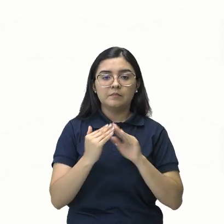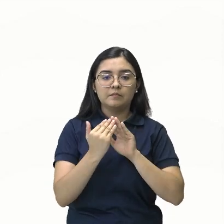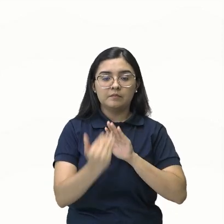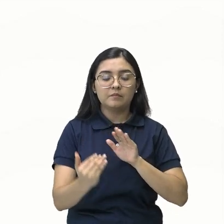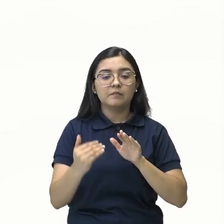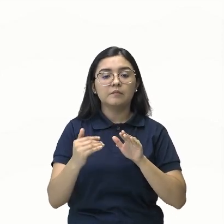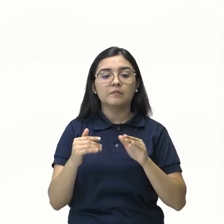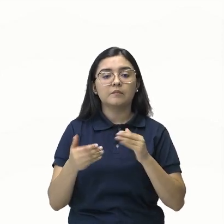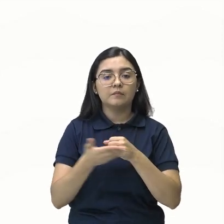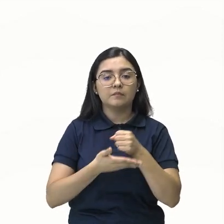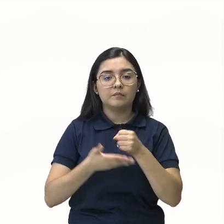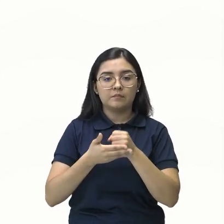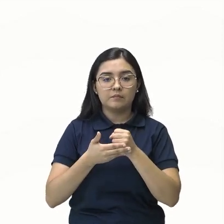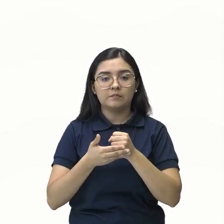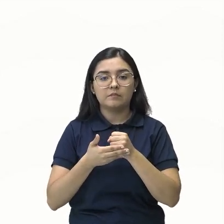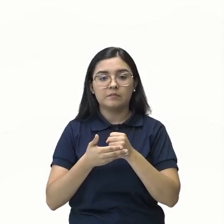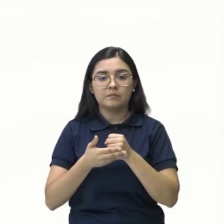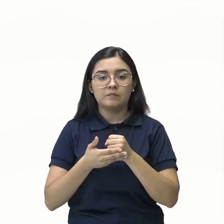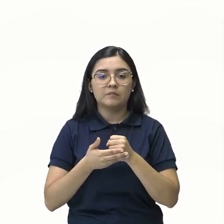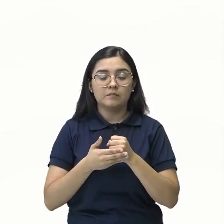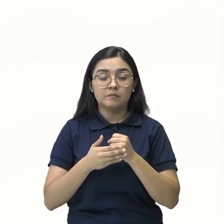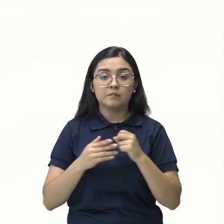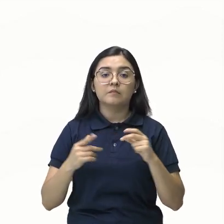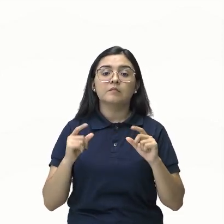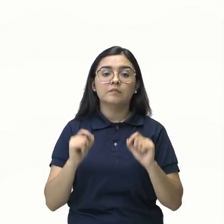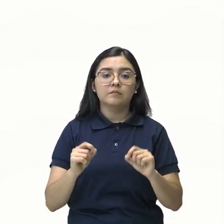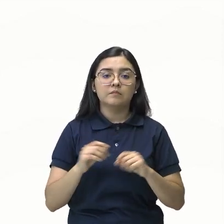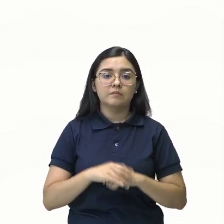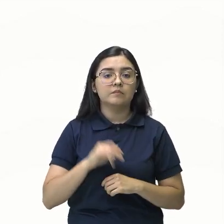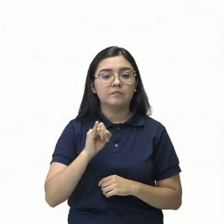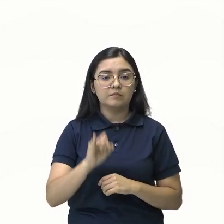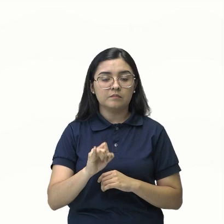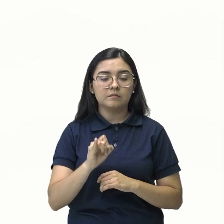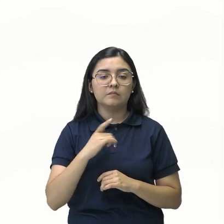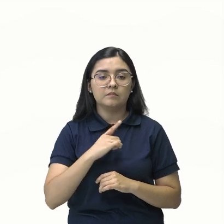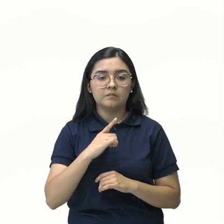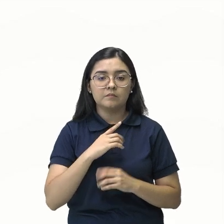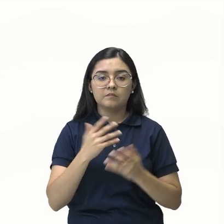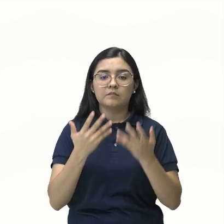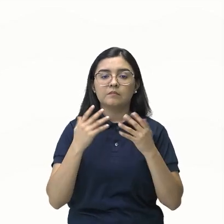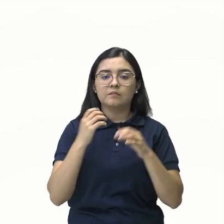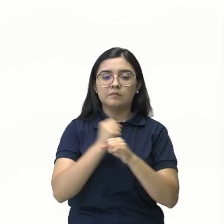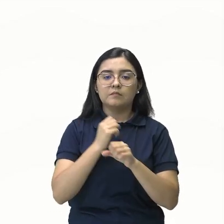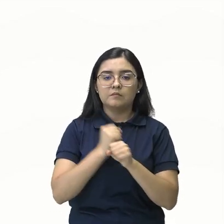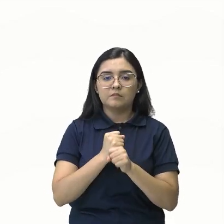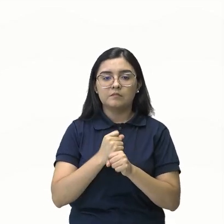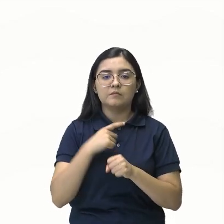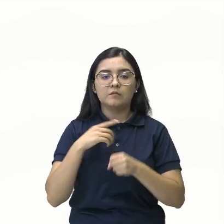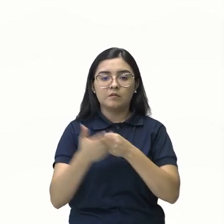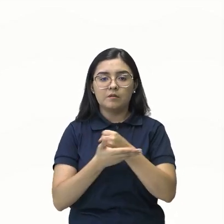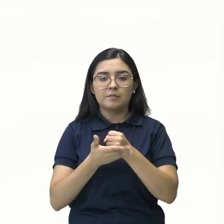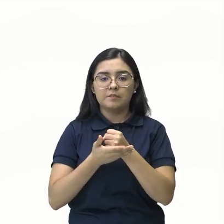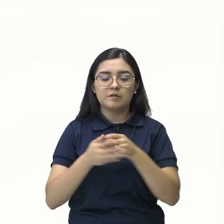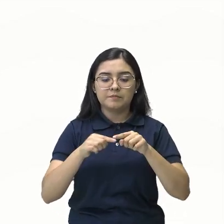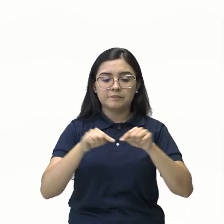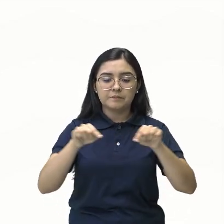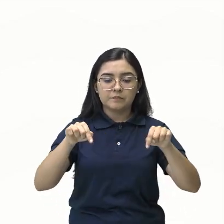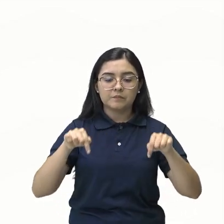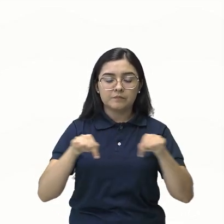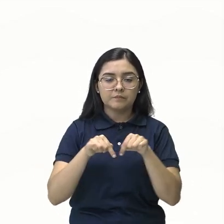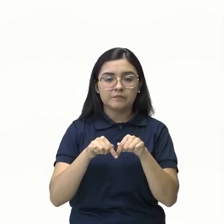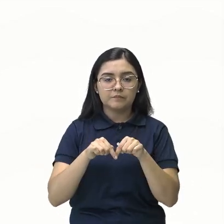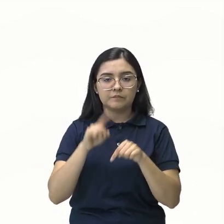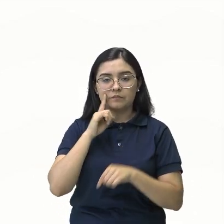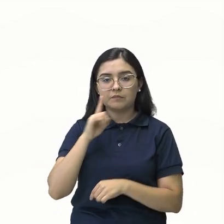triangular. Se a gente quiser calcular o volume da pirâmide de uma base quadrada, ó, observe que